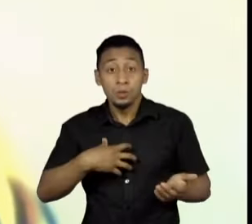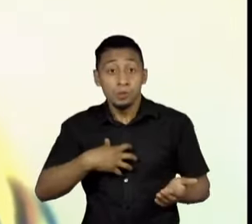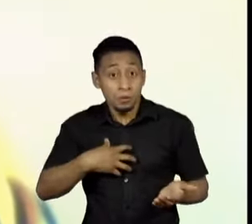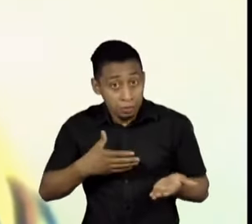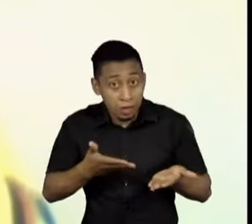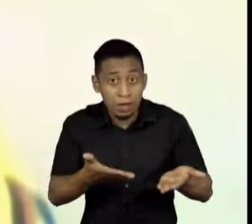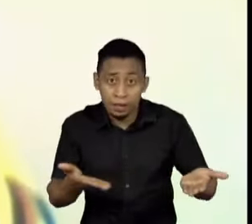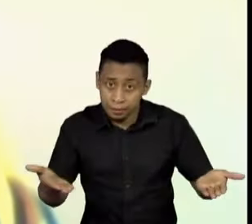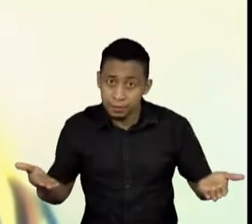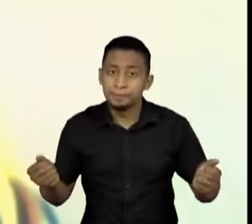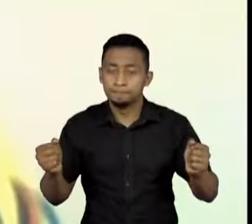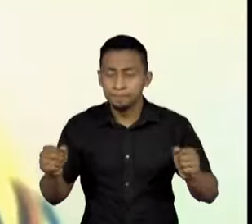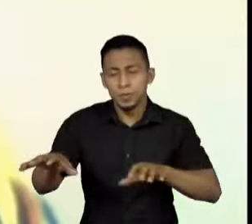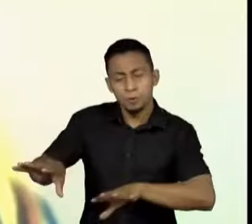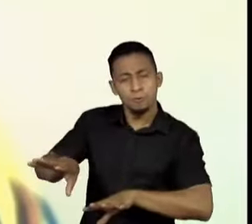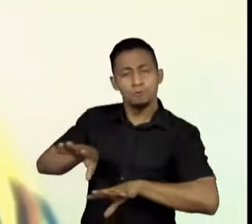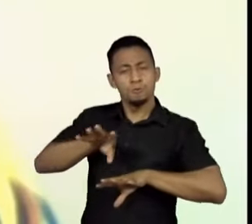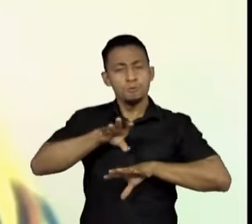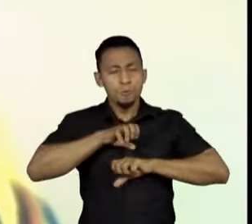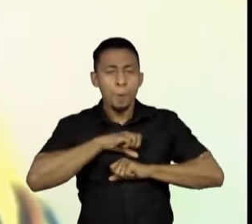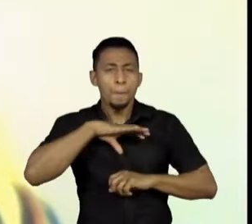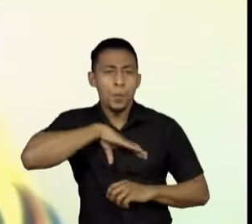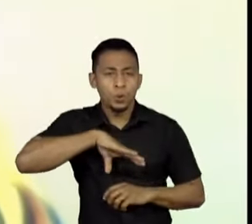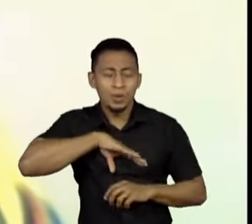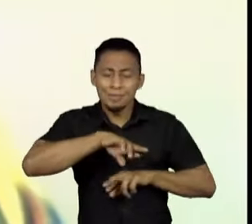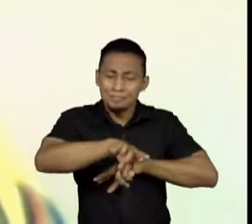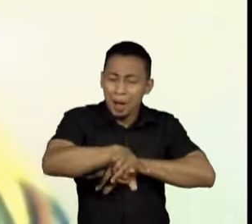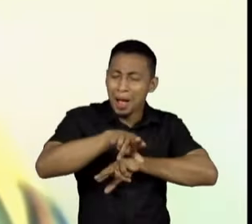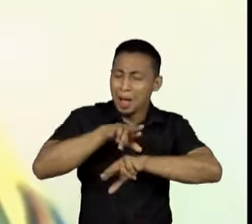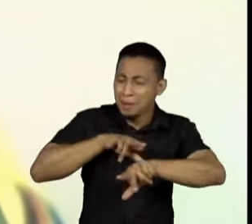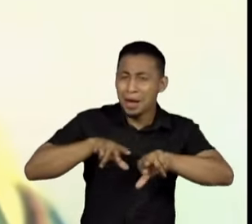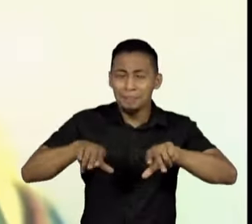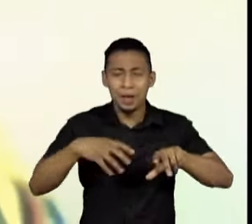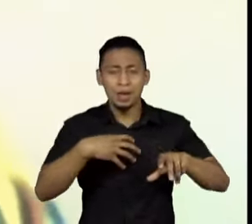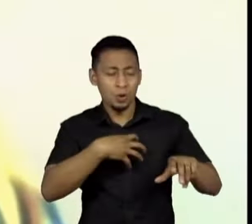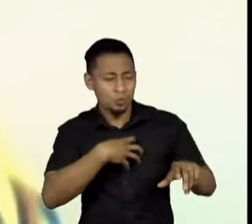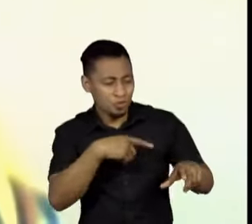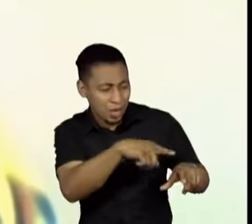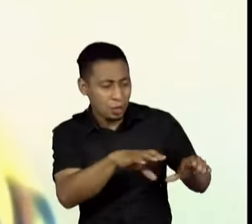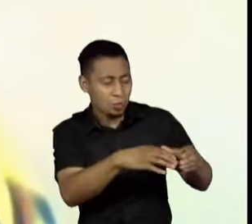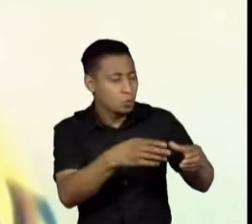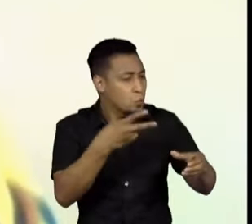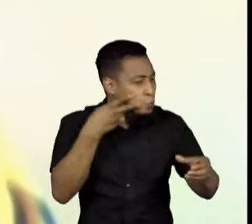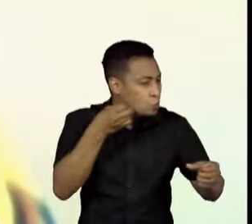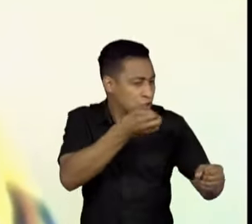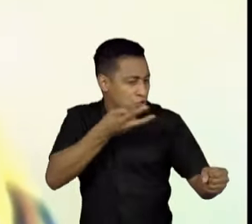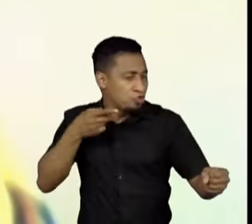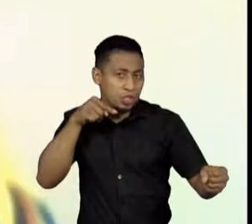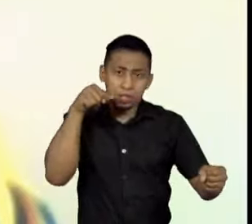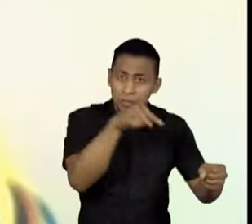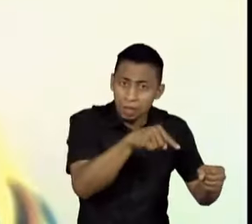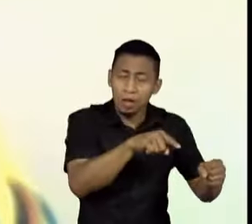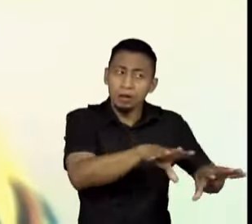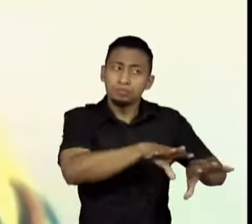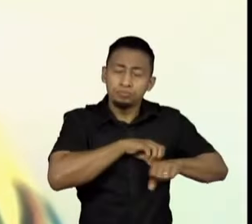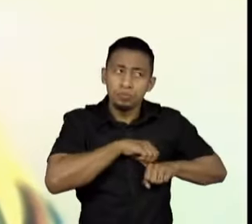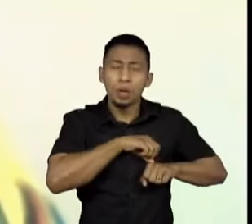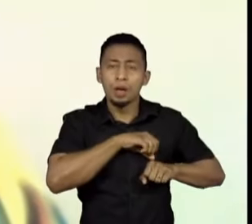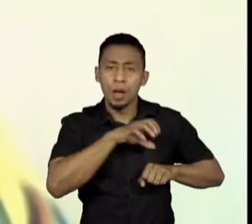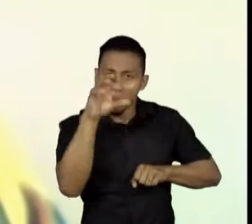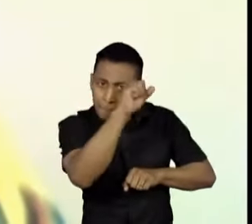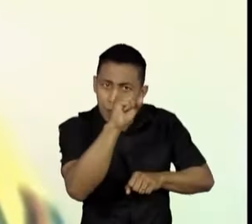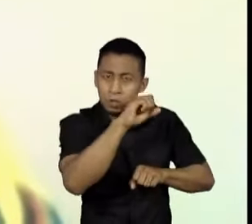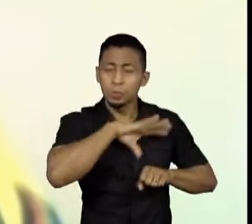maneira diversa de se apropriar da língua portuguesa e que tem, inclusive, muito a ver com a